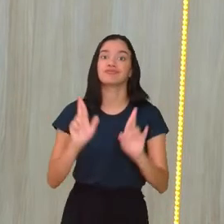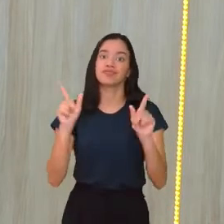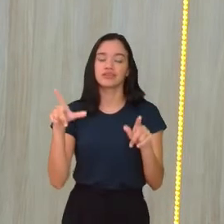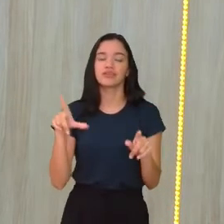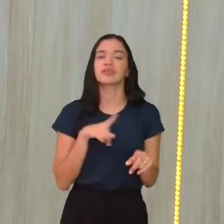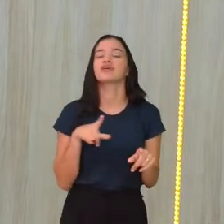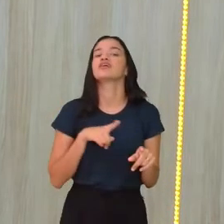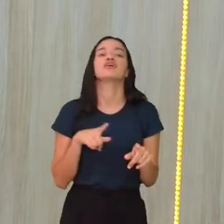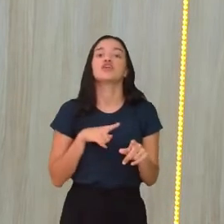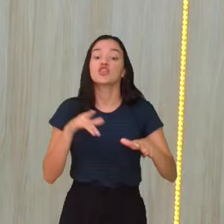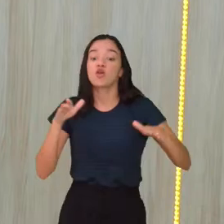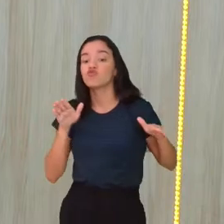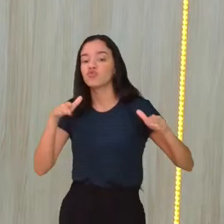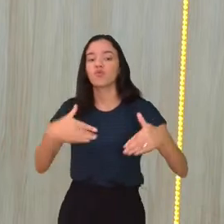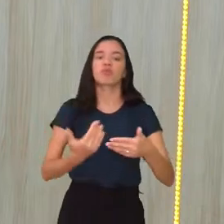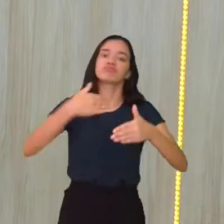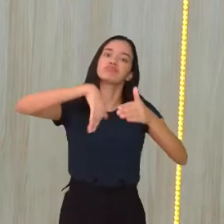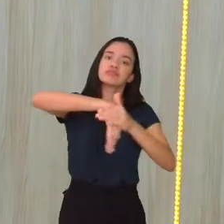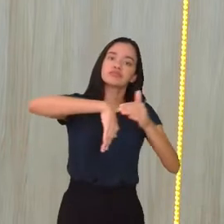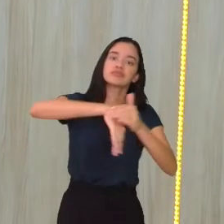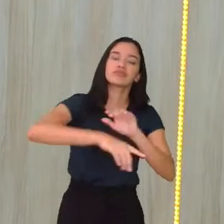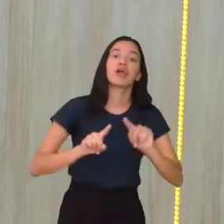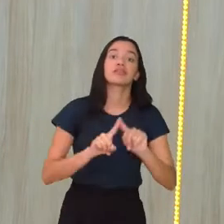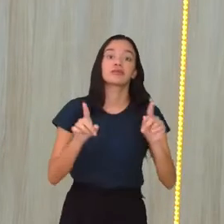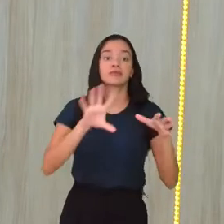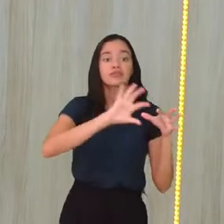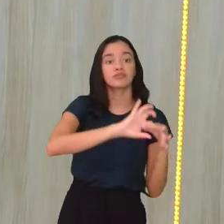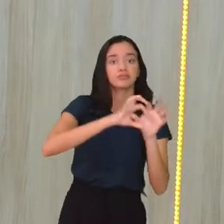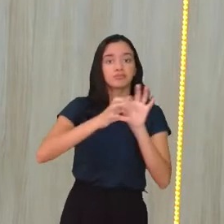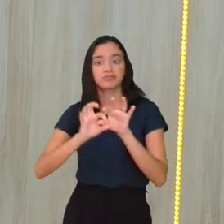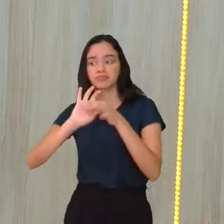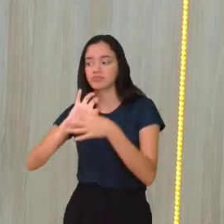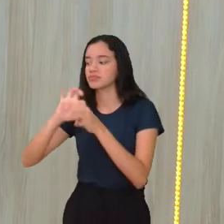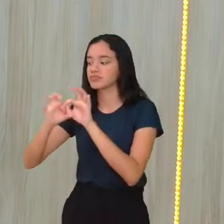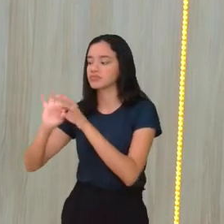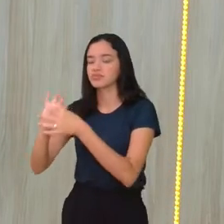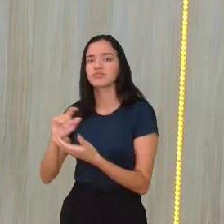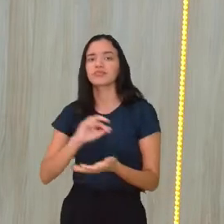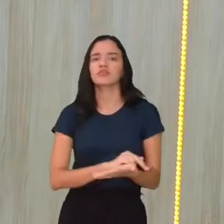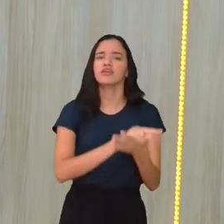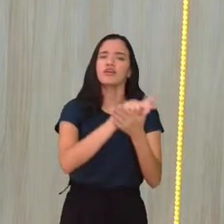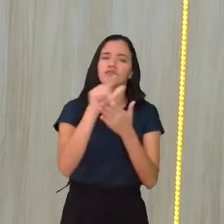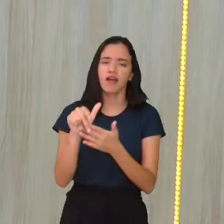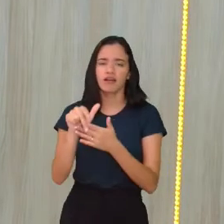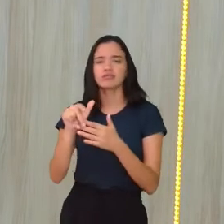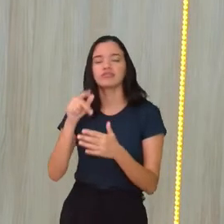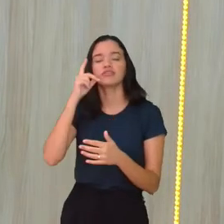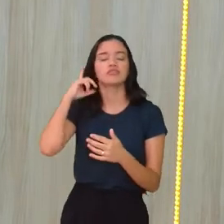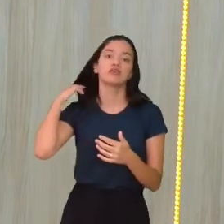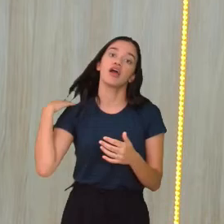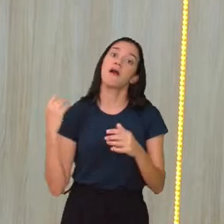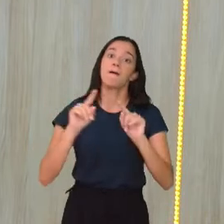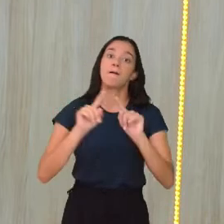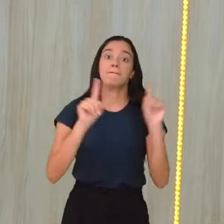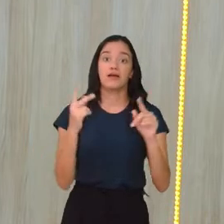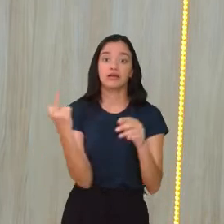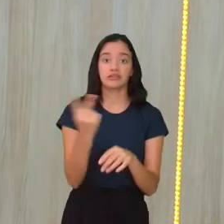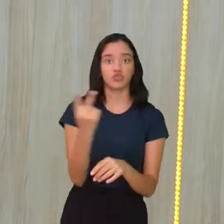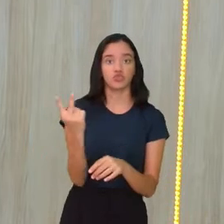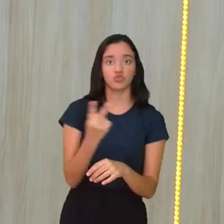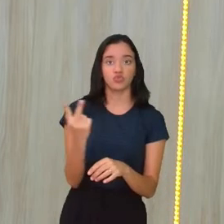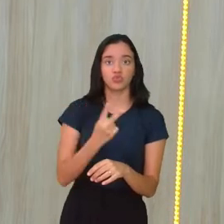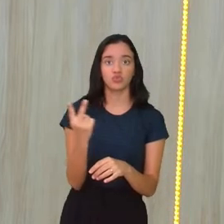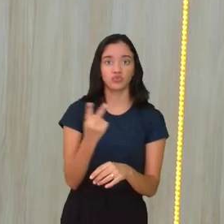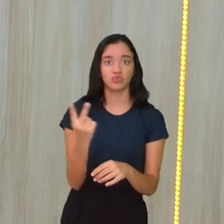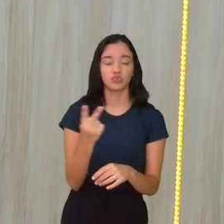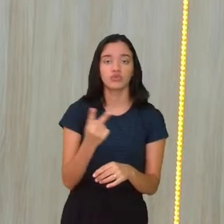é exclusiva de futebol, e eu tenho as Olimpíadas, que lida com diversas modalidades, mas que as duas